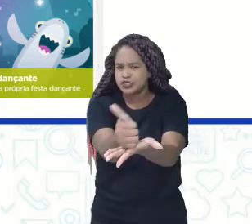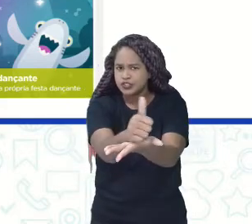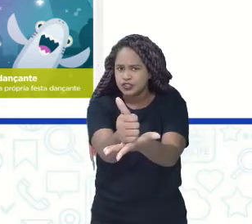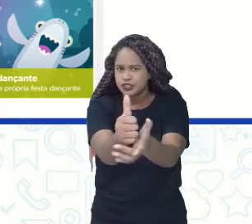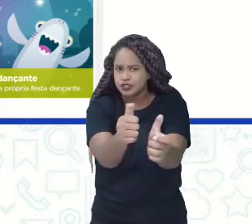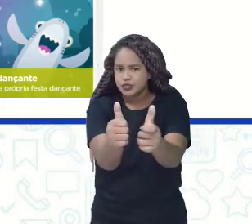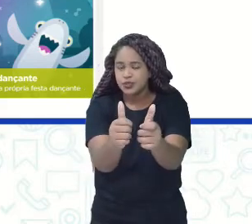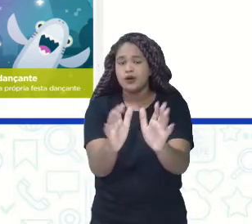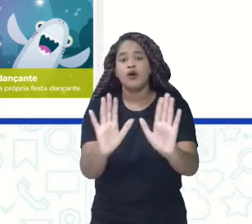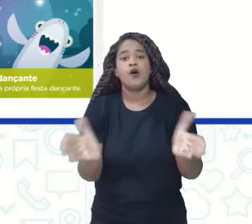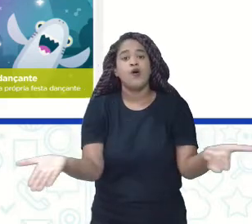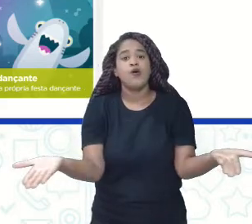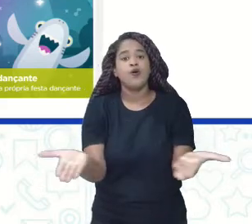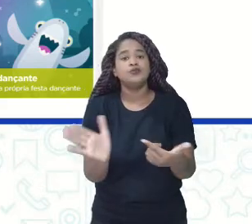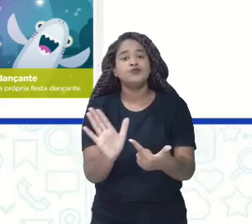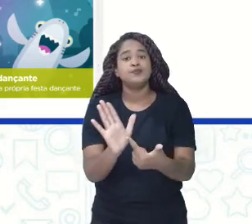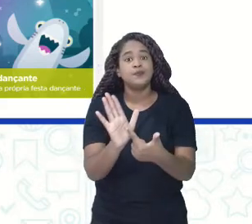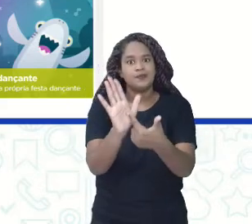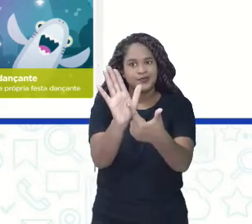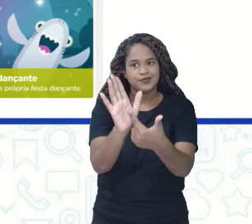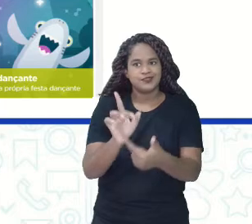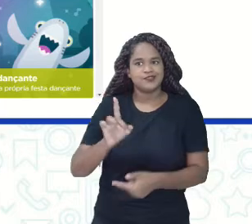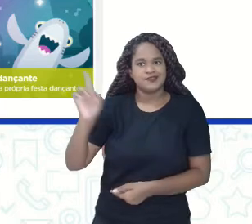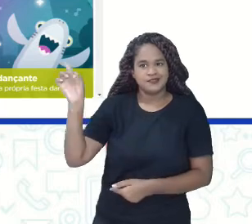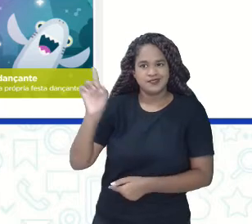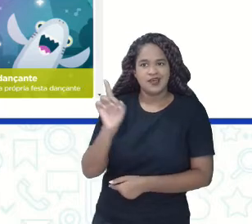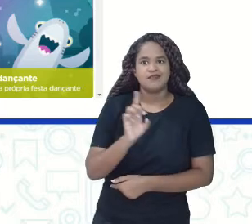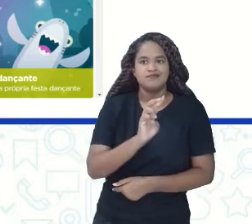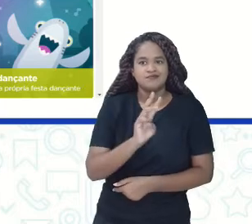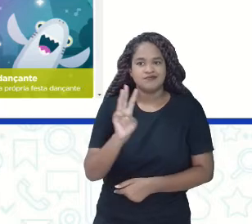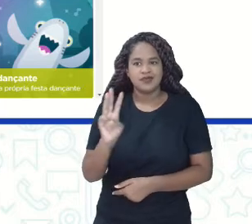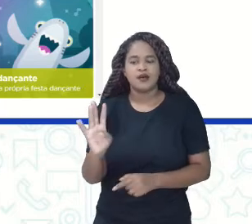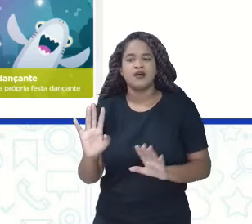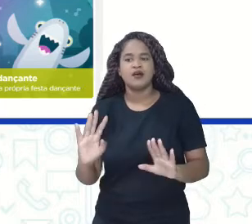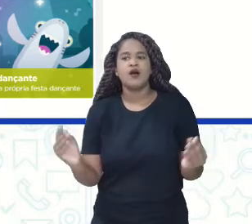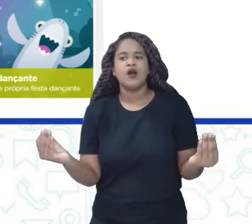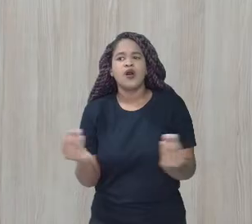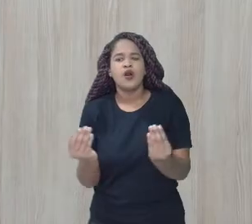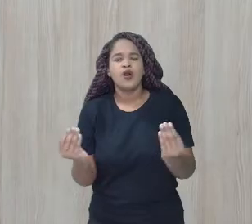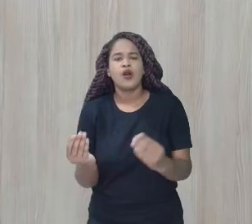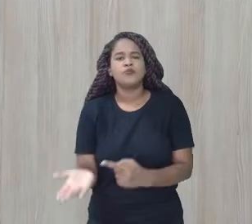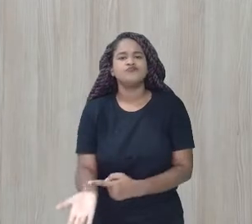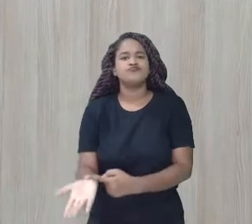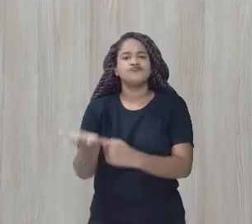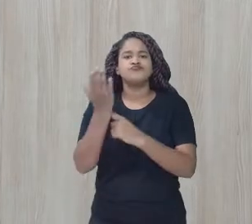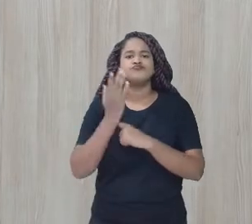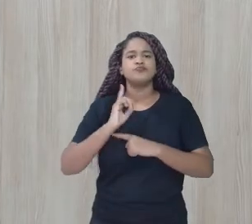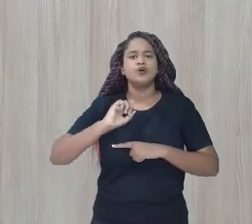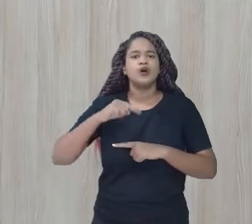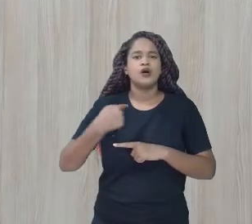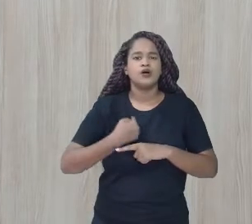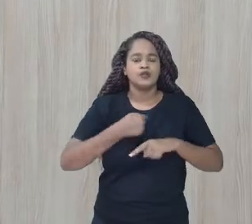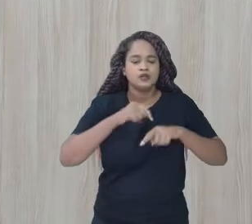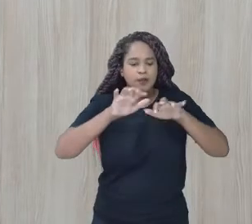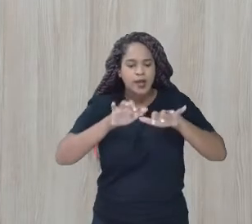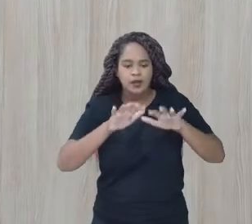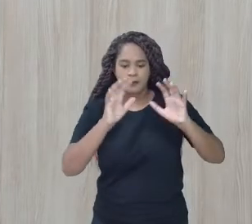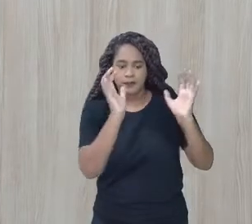um pedacinho dessa ferramenta, que é bem legal, e como que ela pode ensinar a gente a programar por